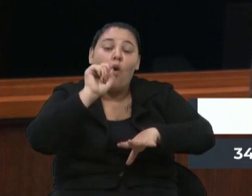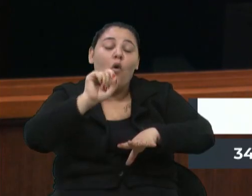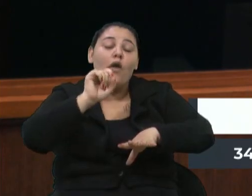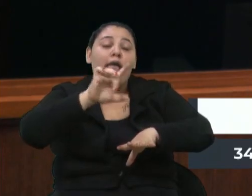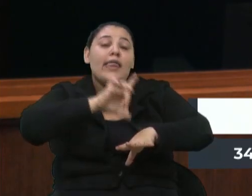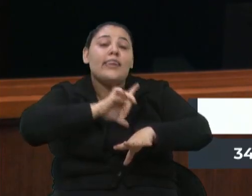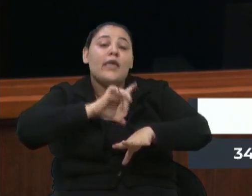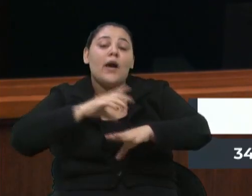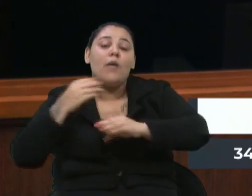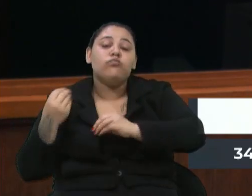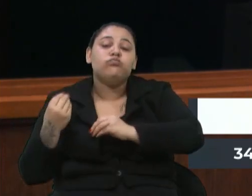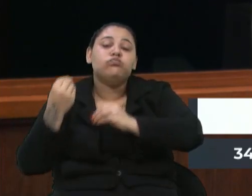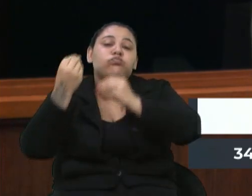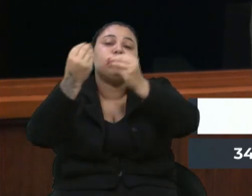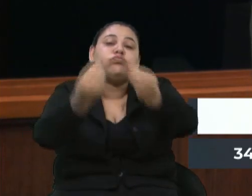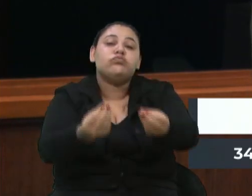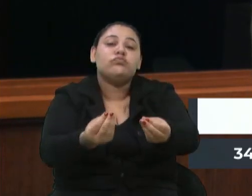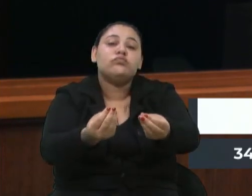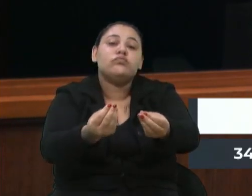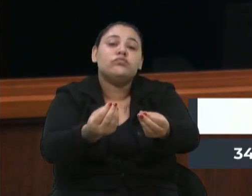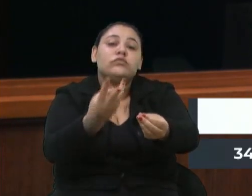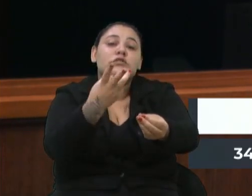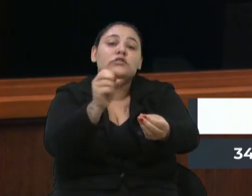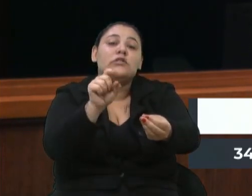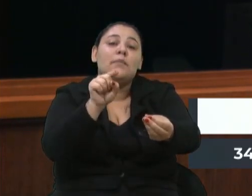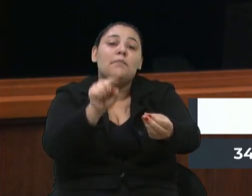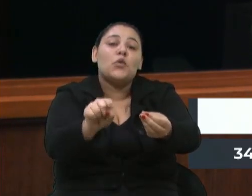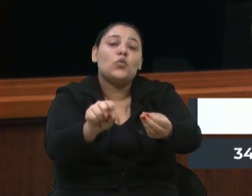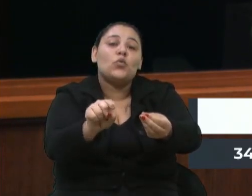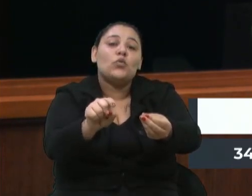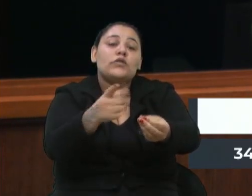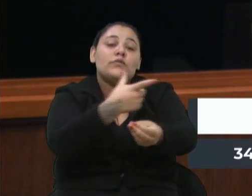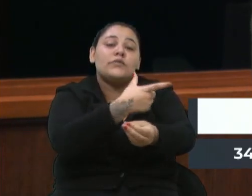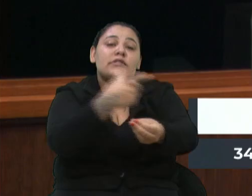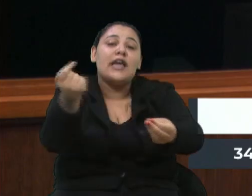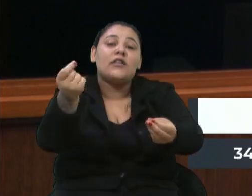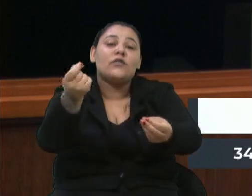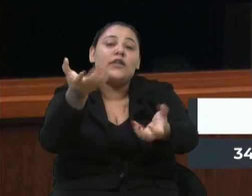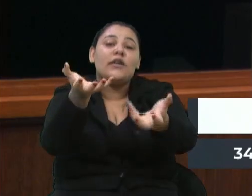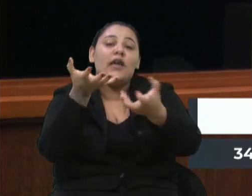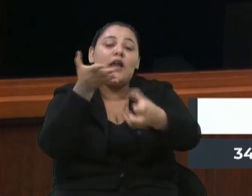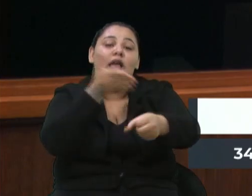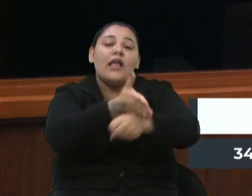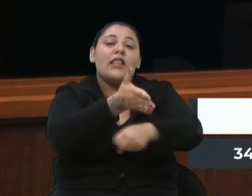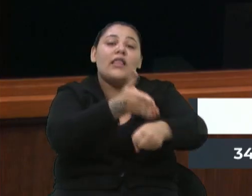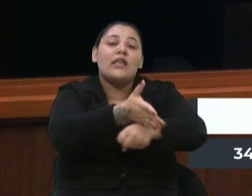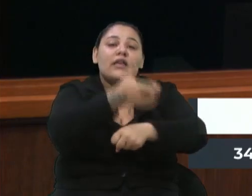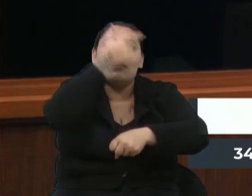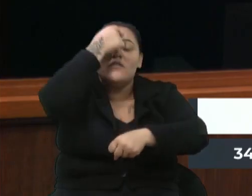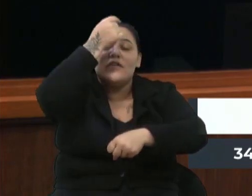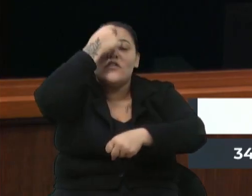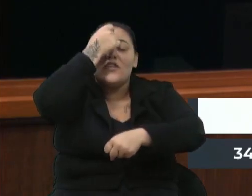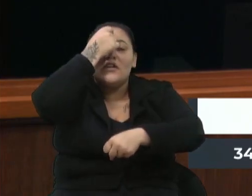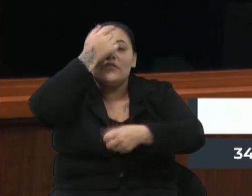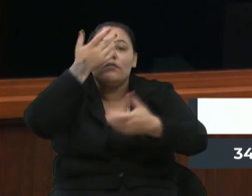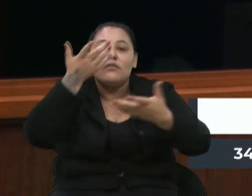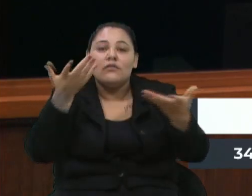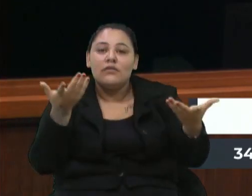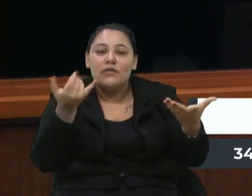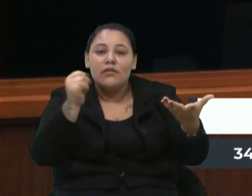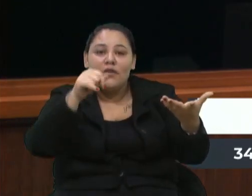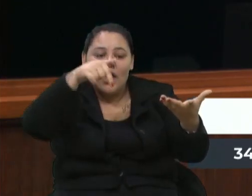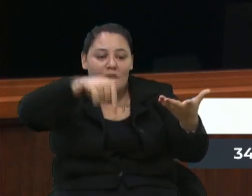para esses 30 mil estudantes que estão saindo do ensino médio, se uma região como a nossa não tem